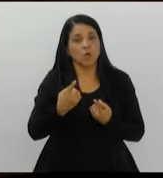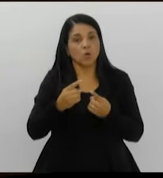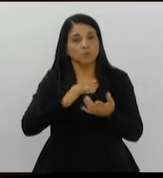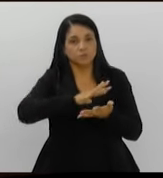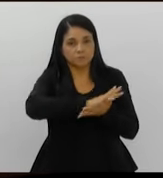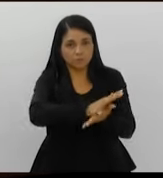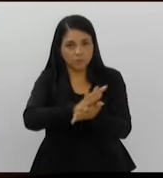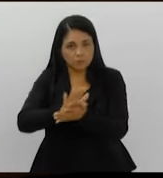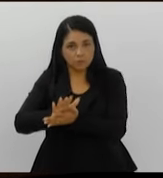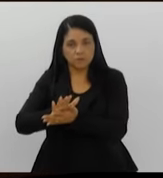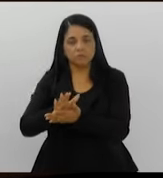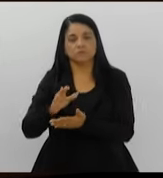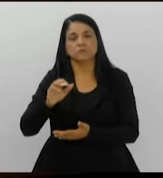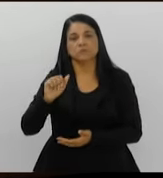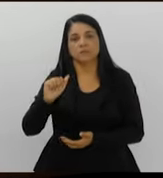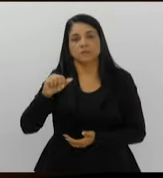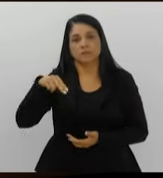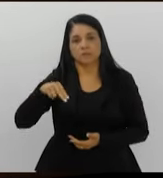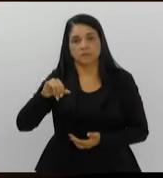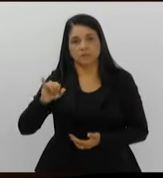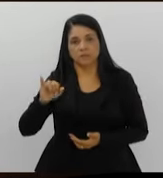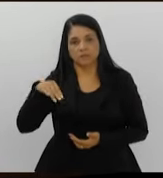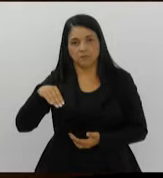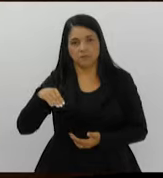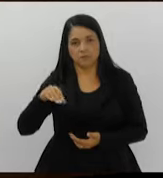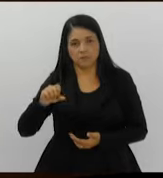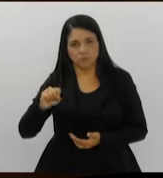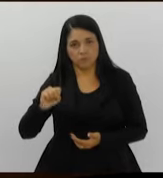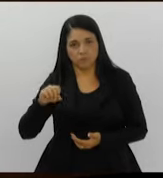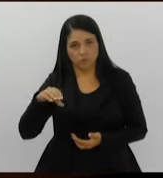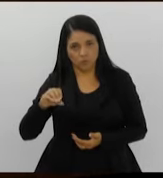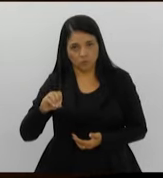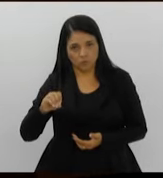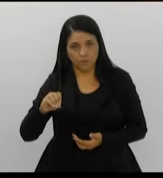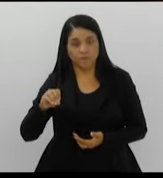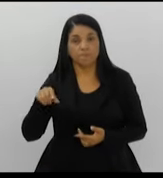contra as Pessoas com Nanismo. E desde